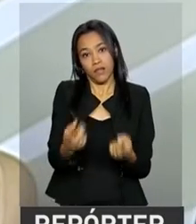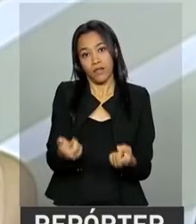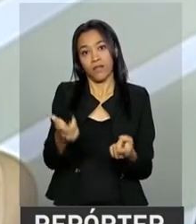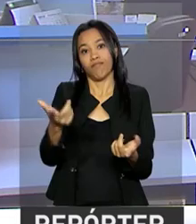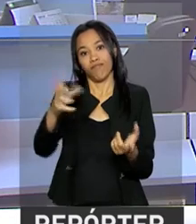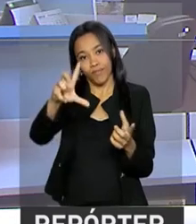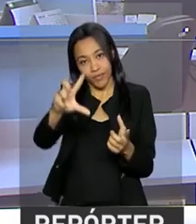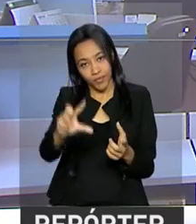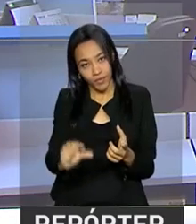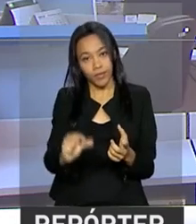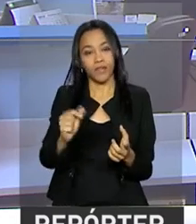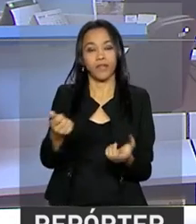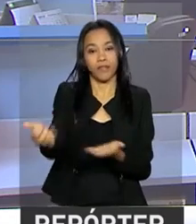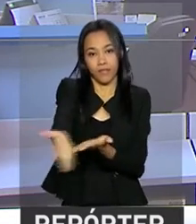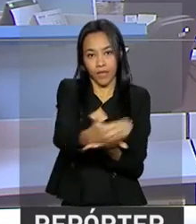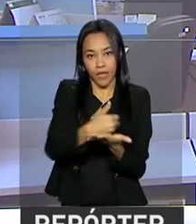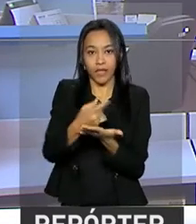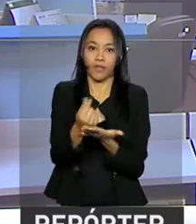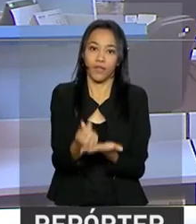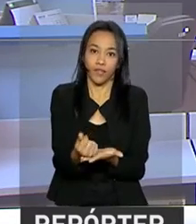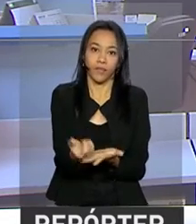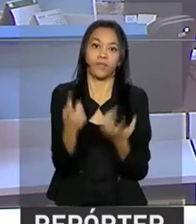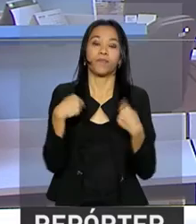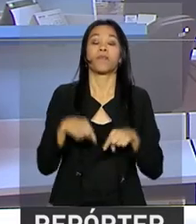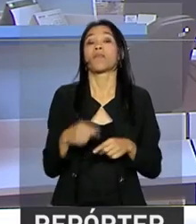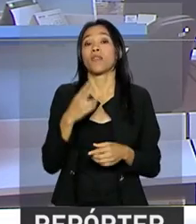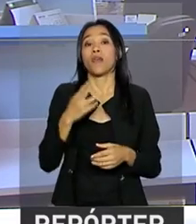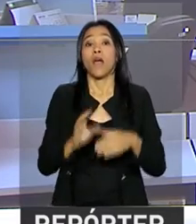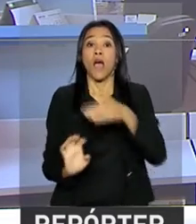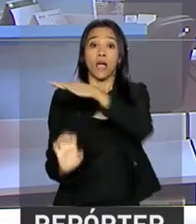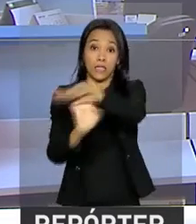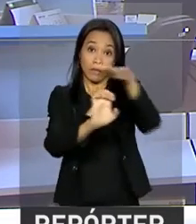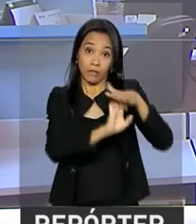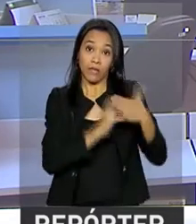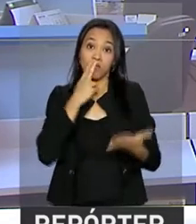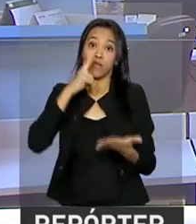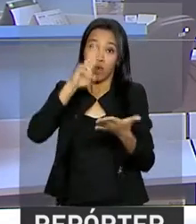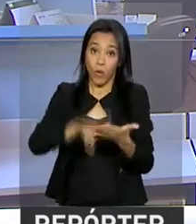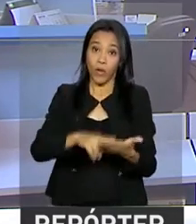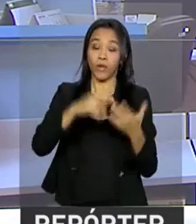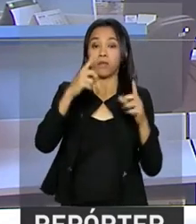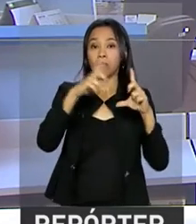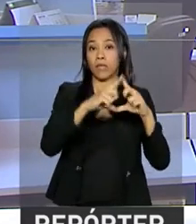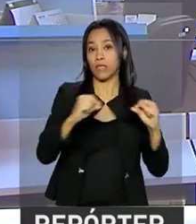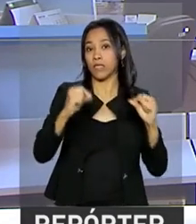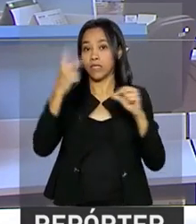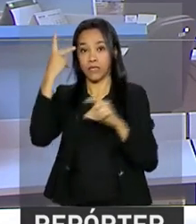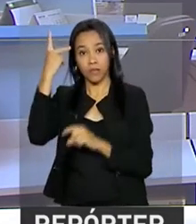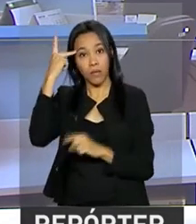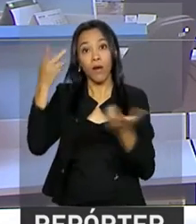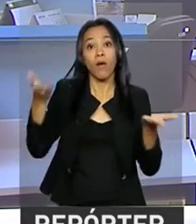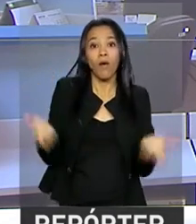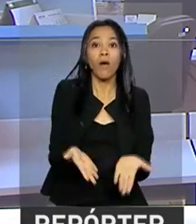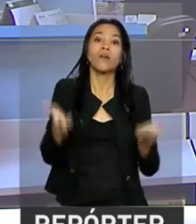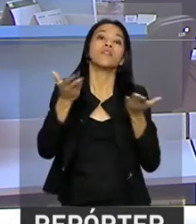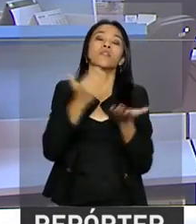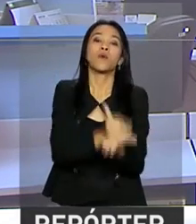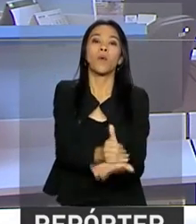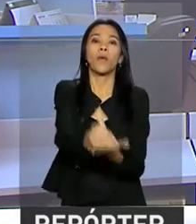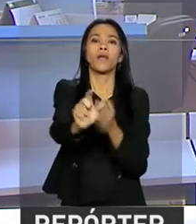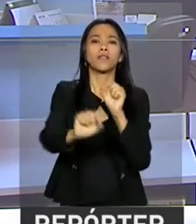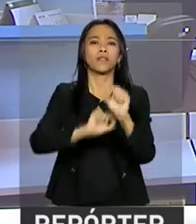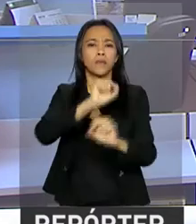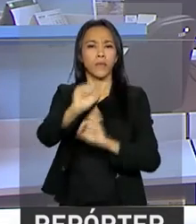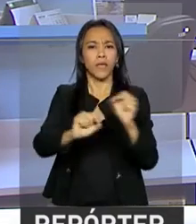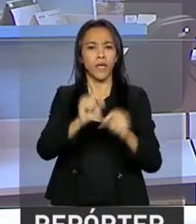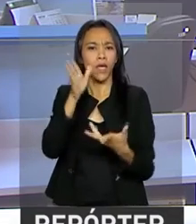receita à z as agências dos correios de brasília e de são paulo iniciam hoje um serviço de